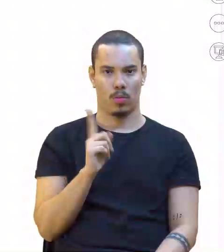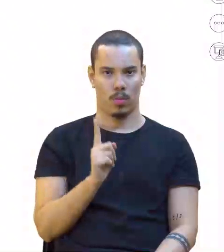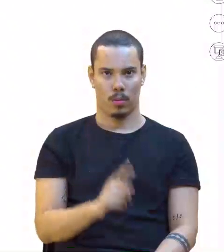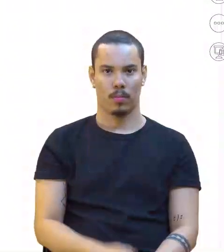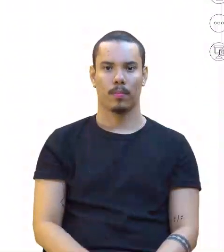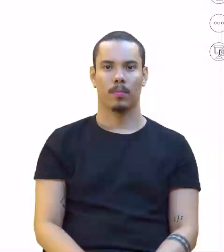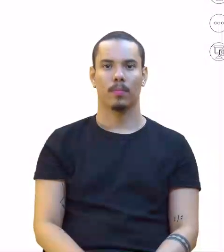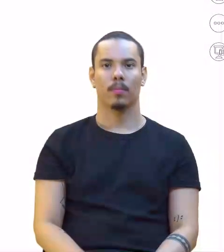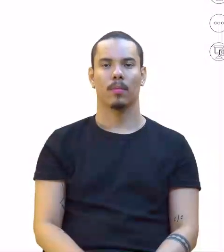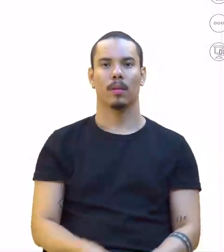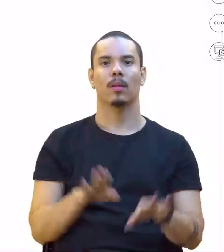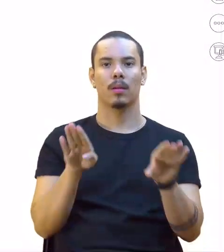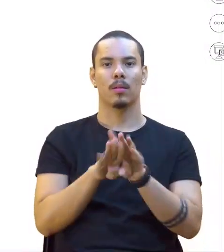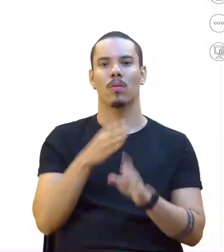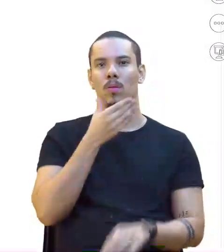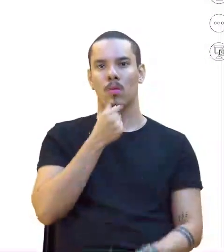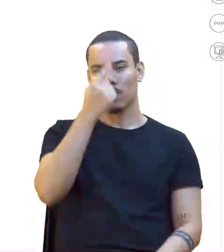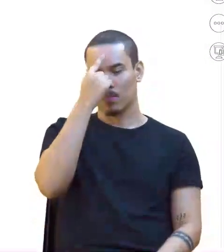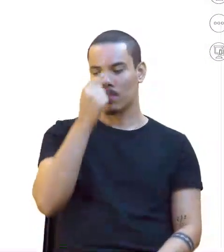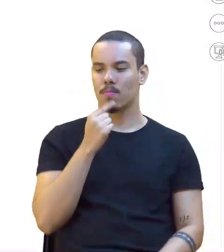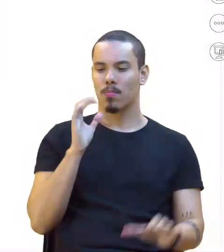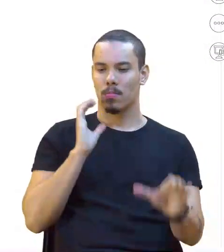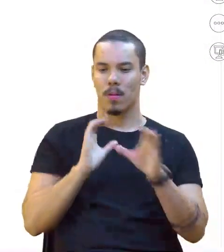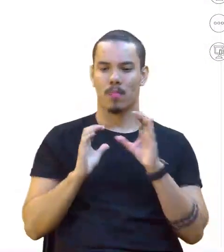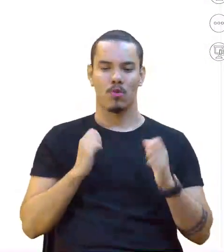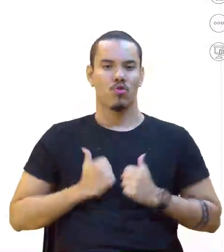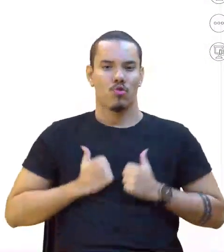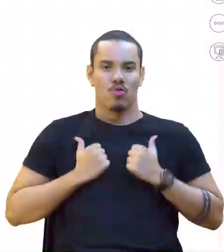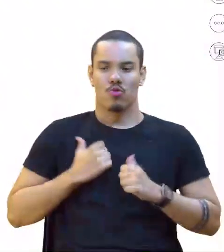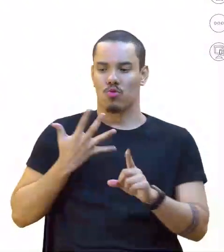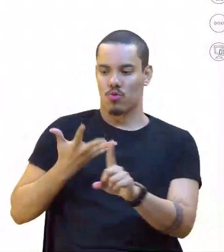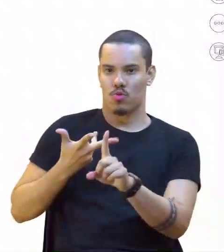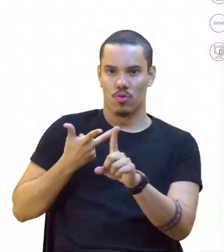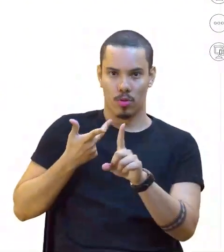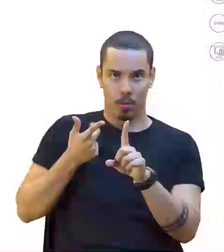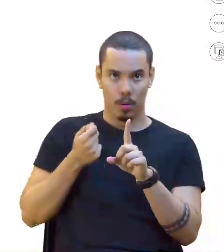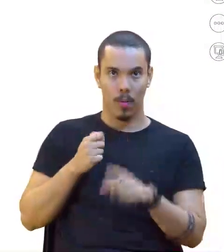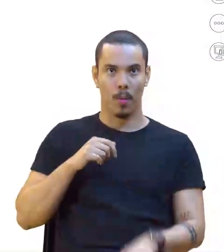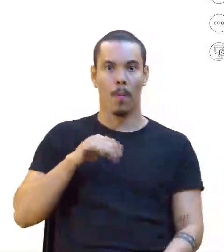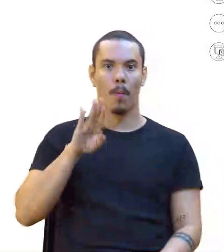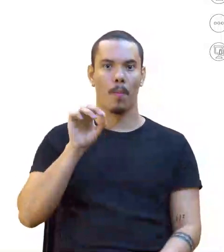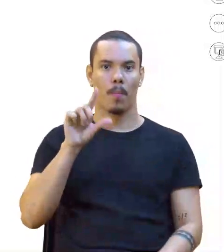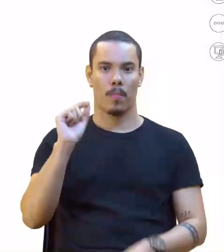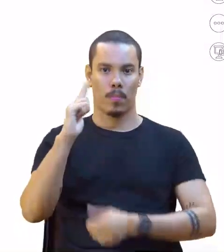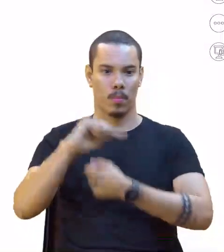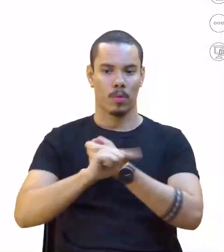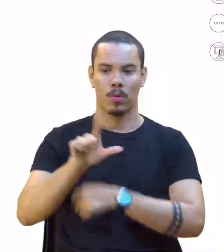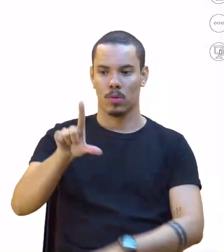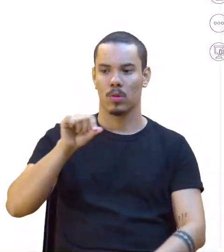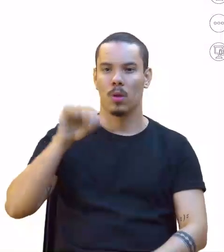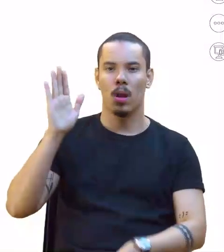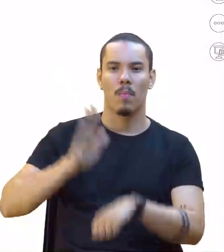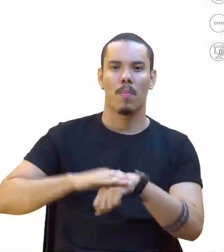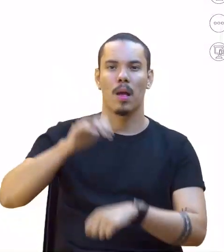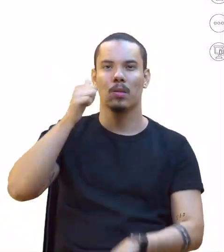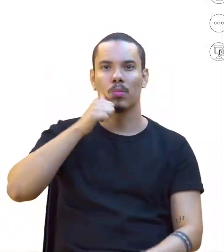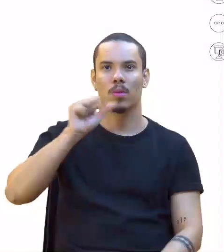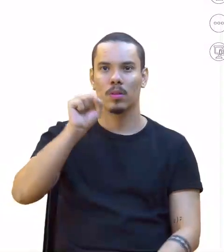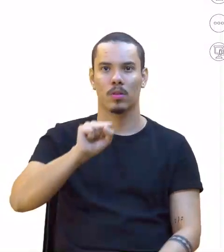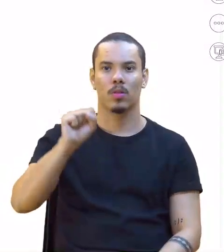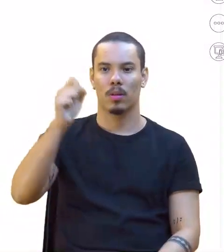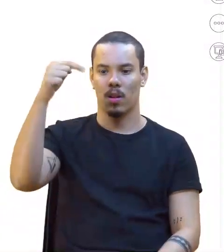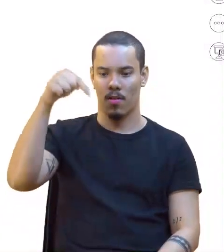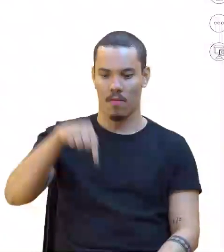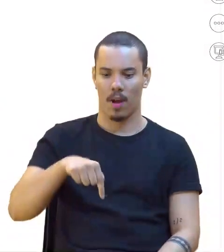de um estilo comunicativo, galã, conquistador, o boto escolhe a moça solteira mais bonita e leva para o fundo do rio.